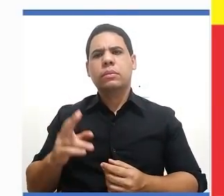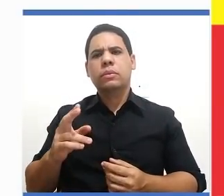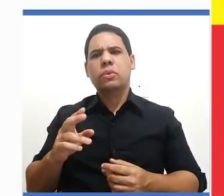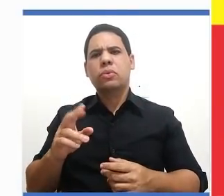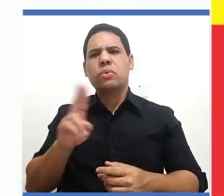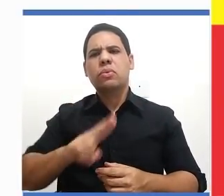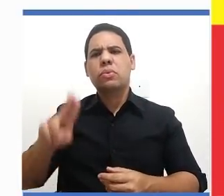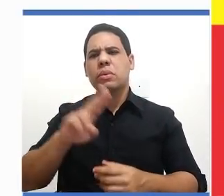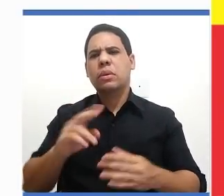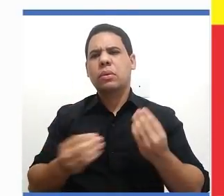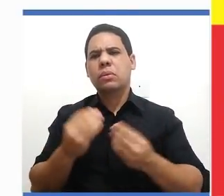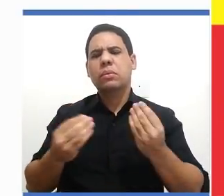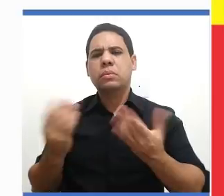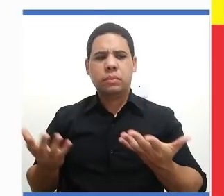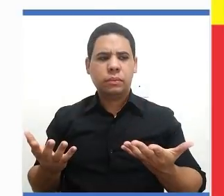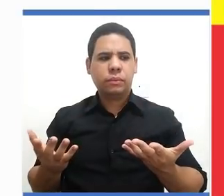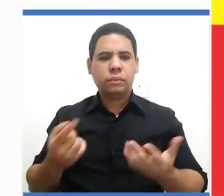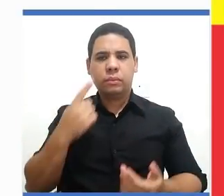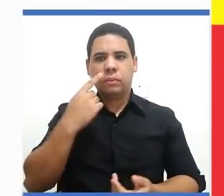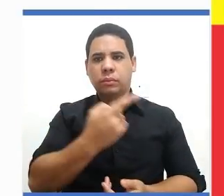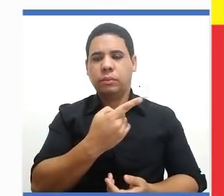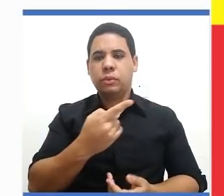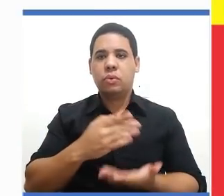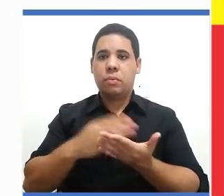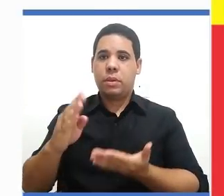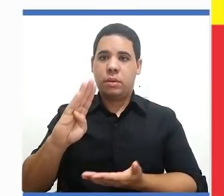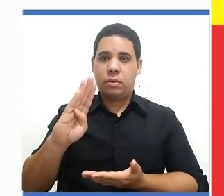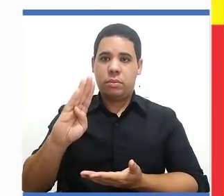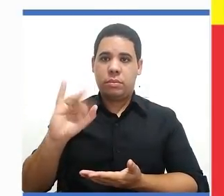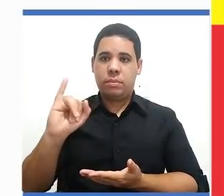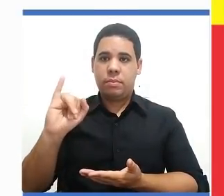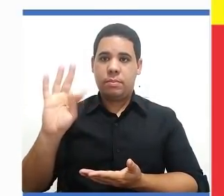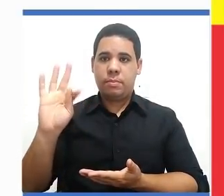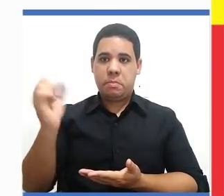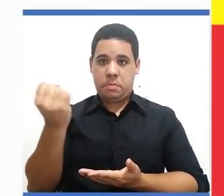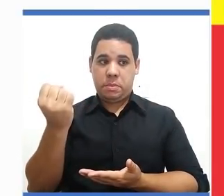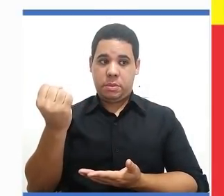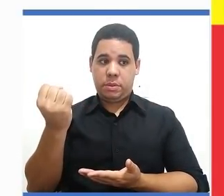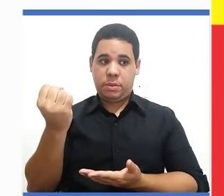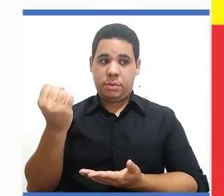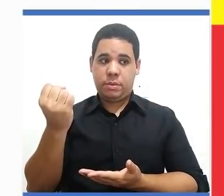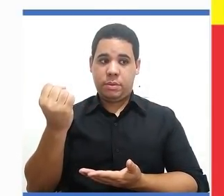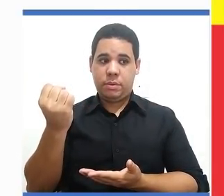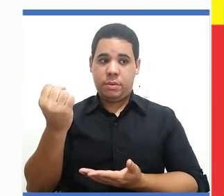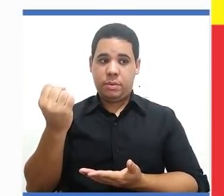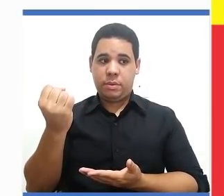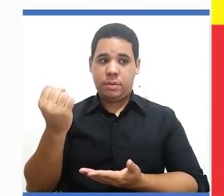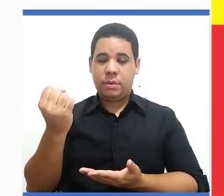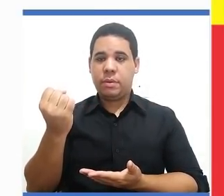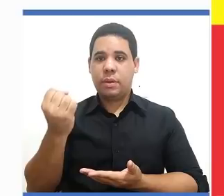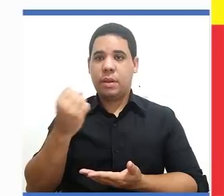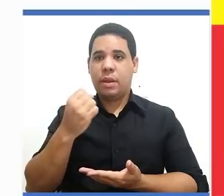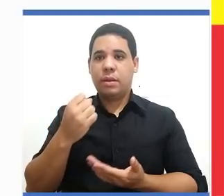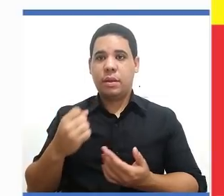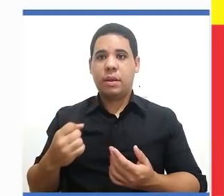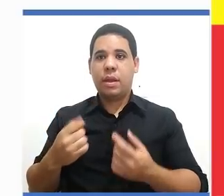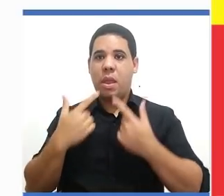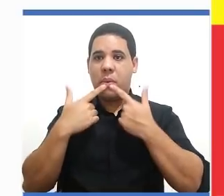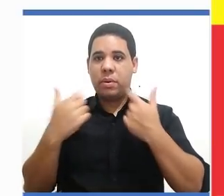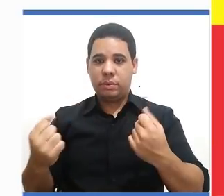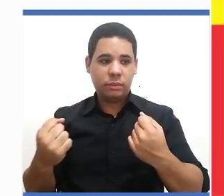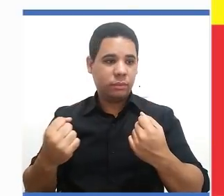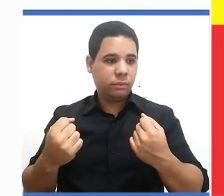gente realizar um conjunto desse bit, a gente forma um byte. Como assim? Um exemplo